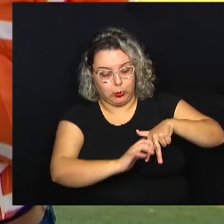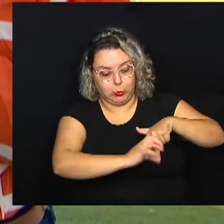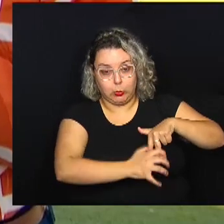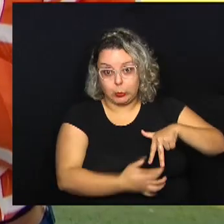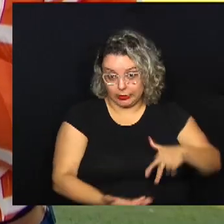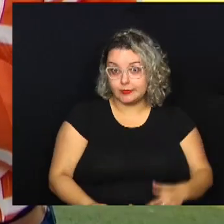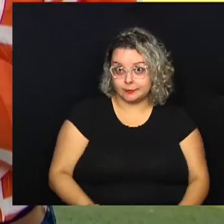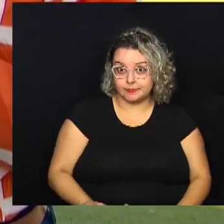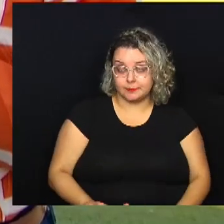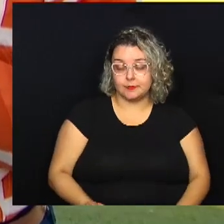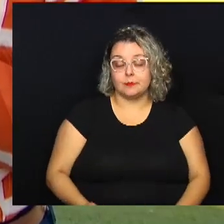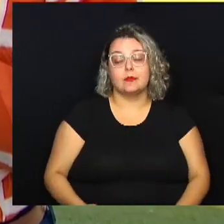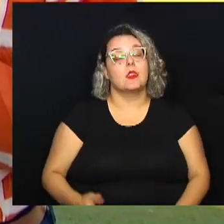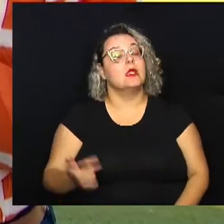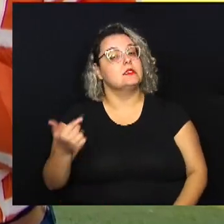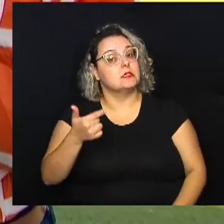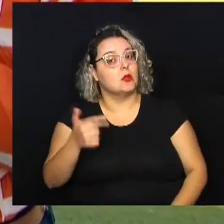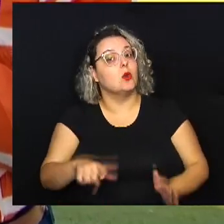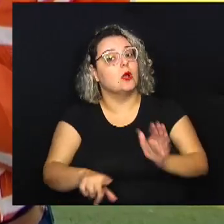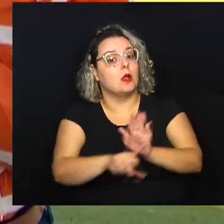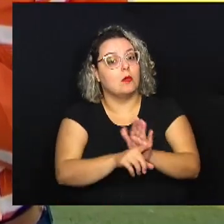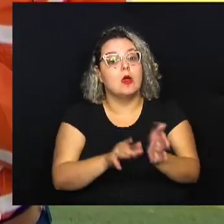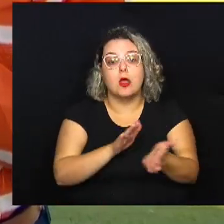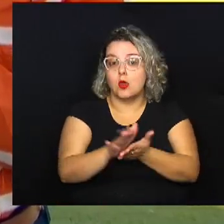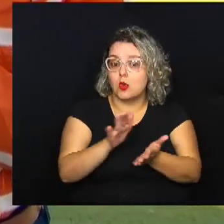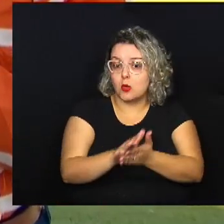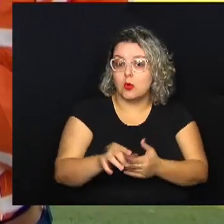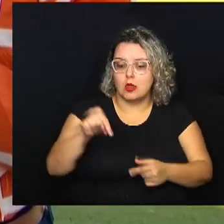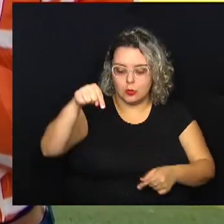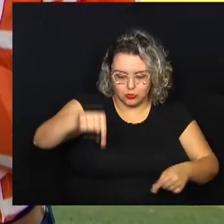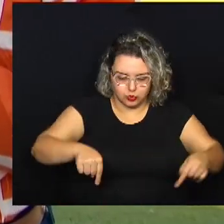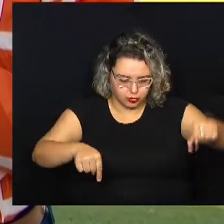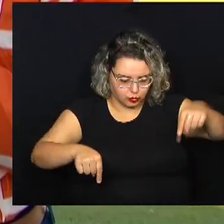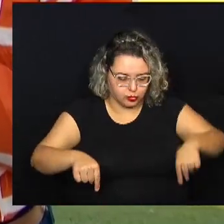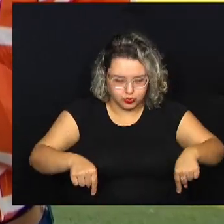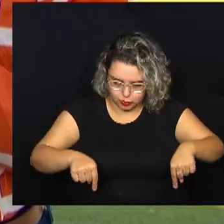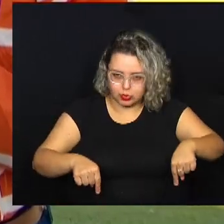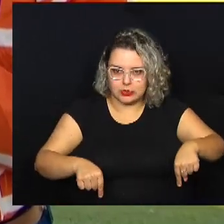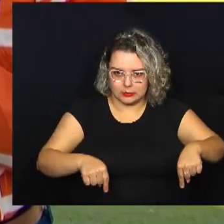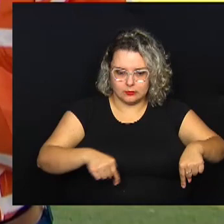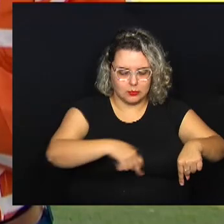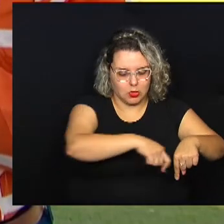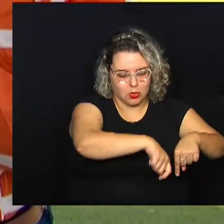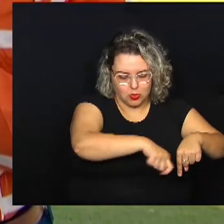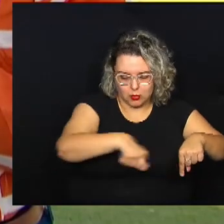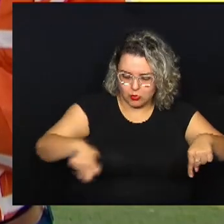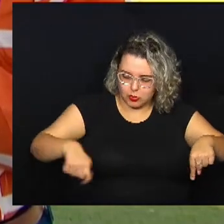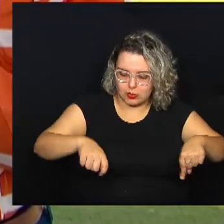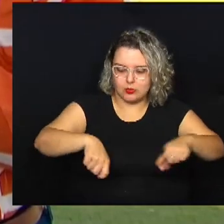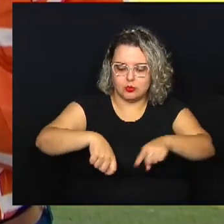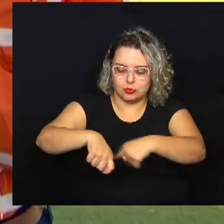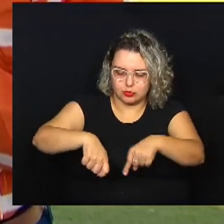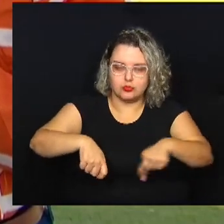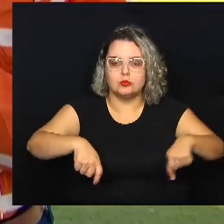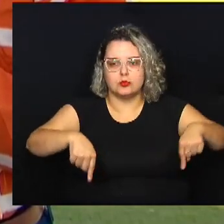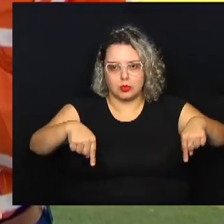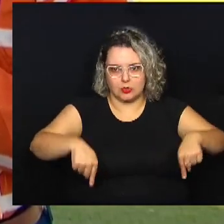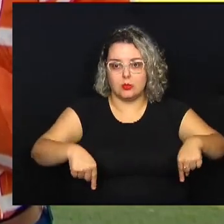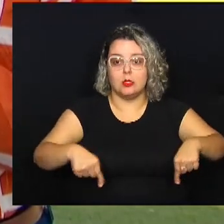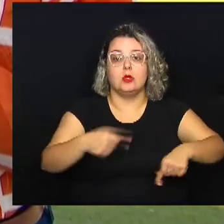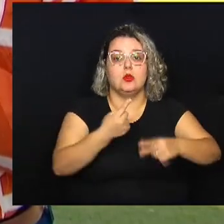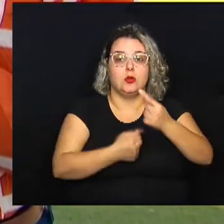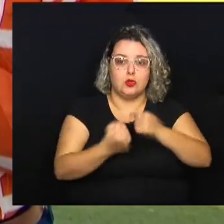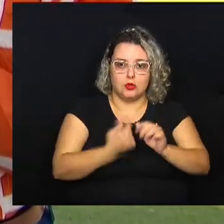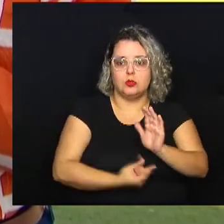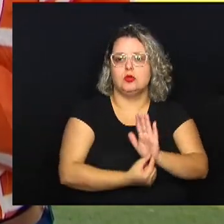inferiores. Segundo a lei, os custos para a instalação dos slack points correrão por meio de previsão